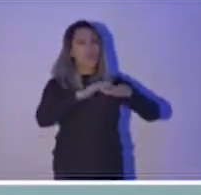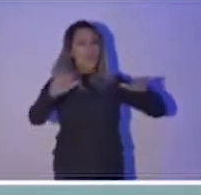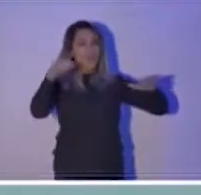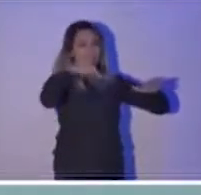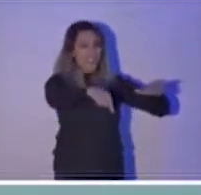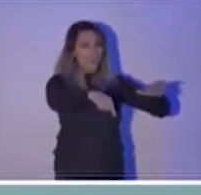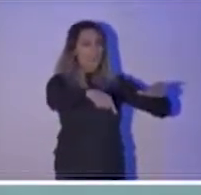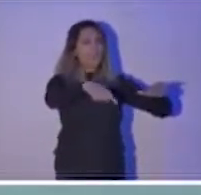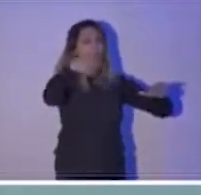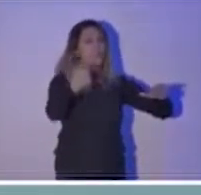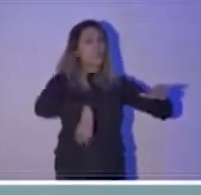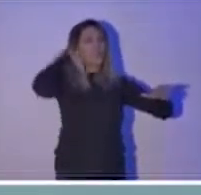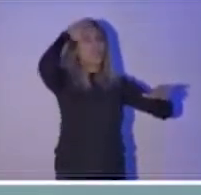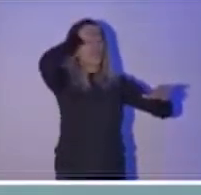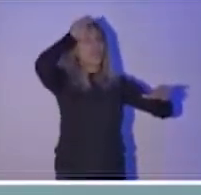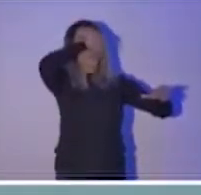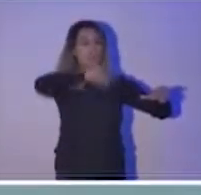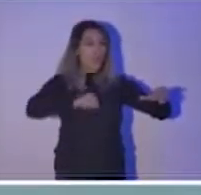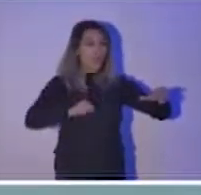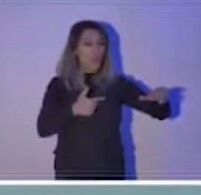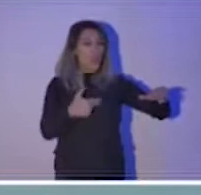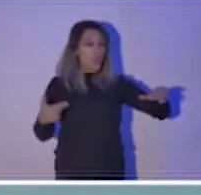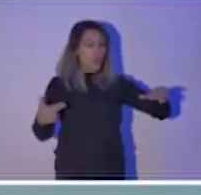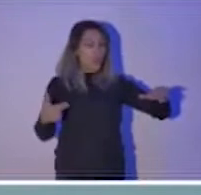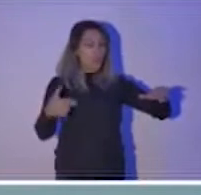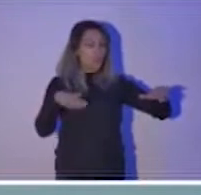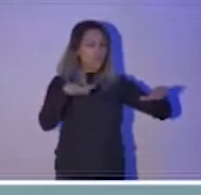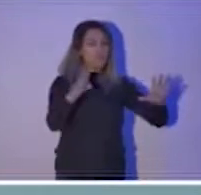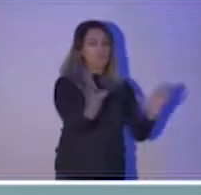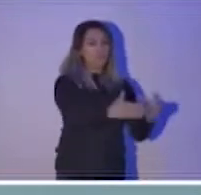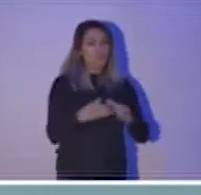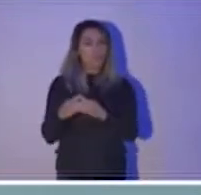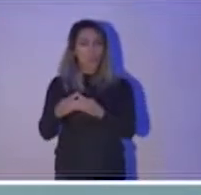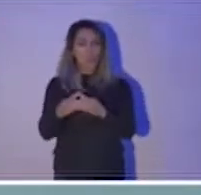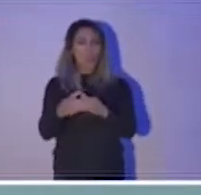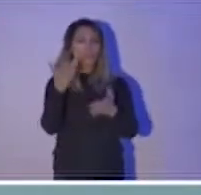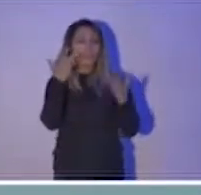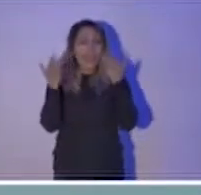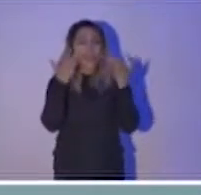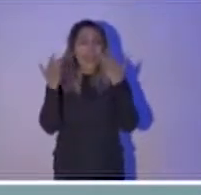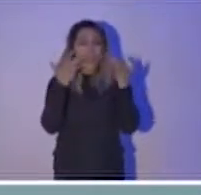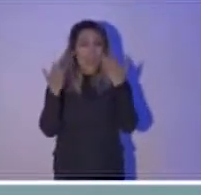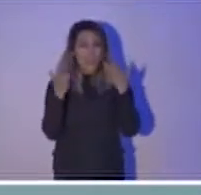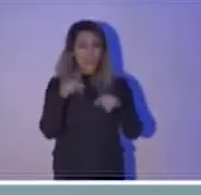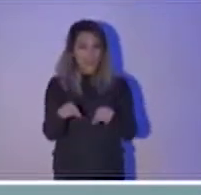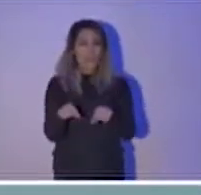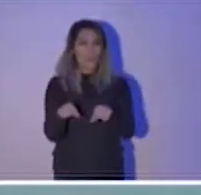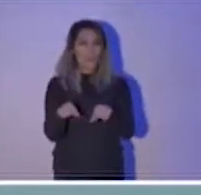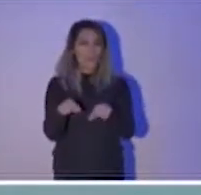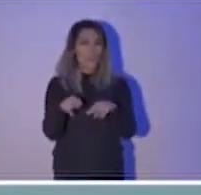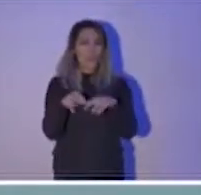aprender duas coisas. O que era ver uma peça de teatro, não ter medo do escuro do